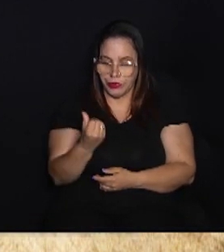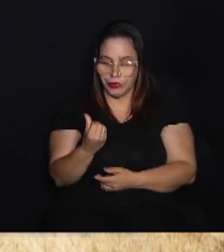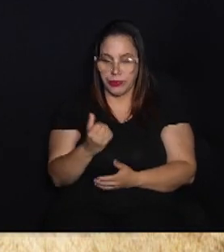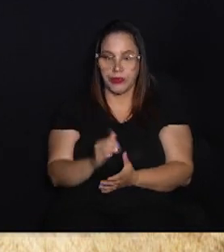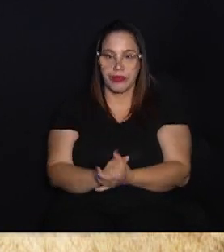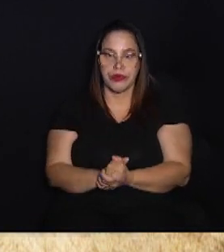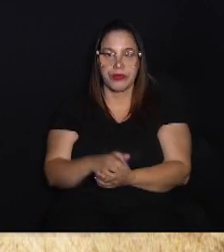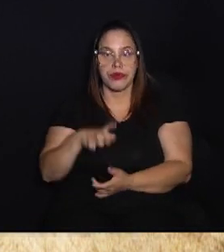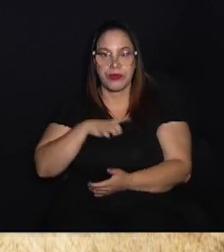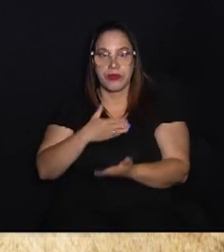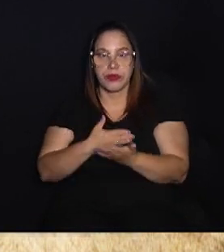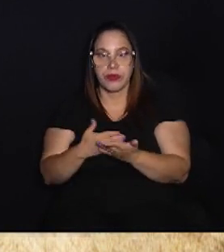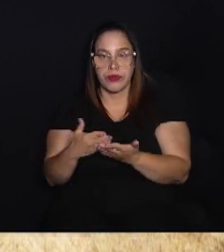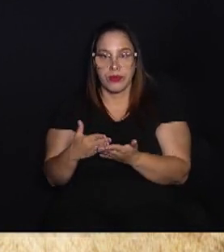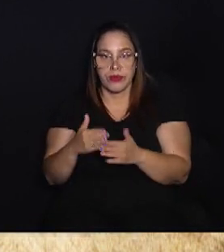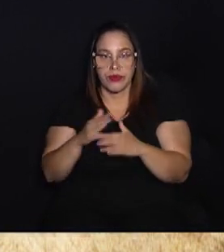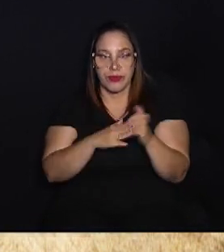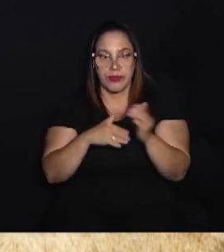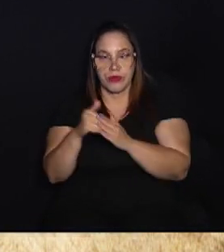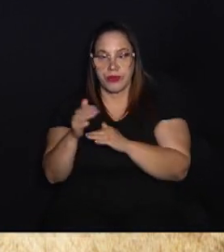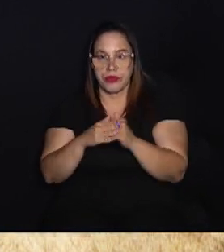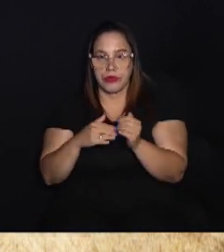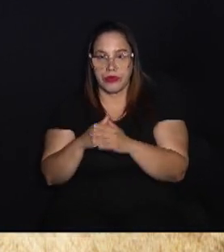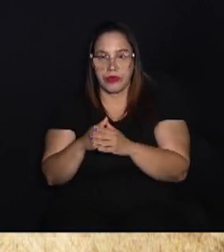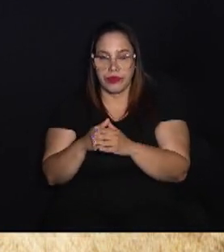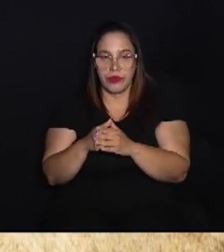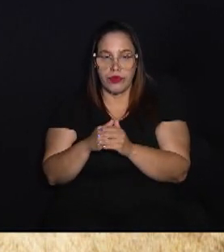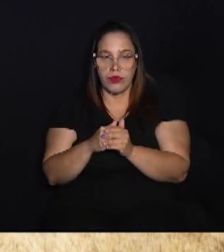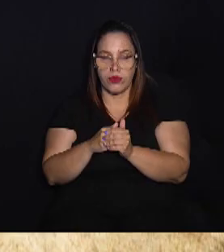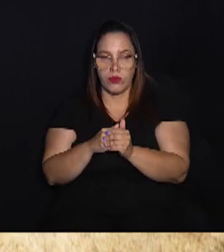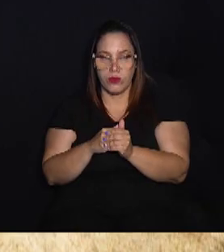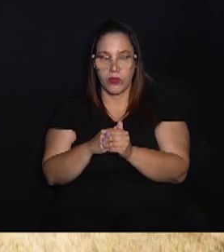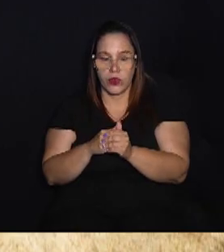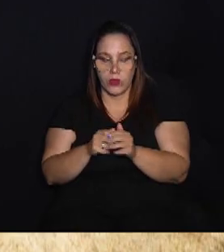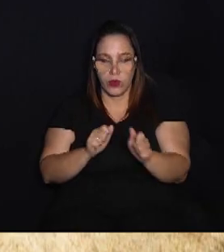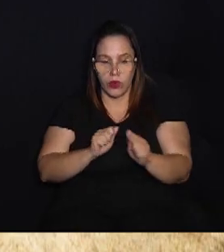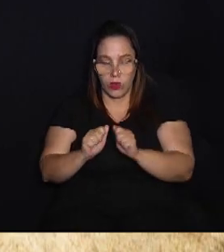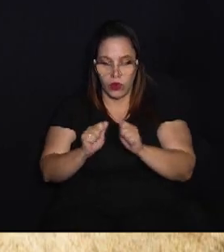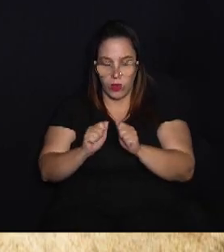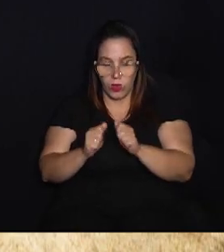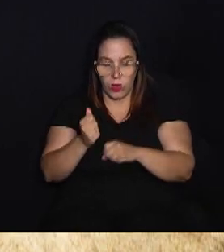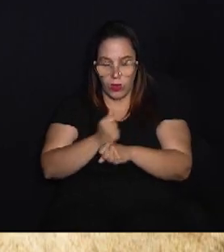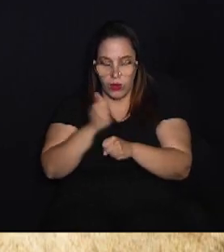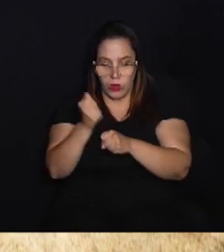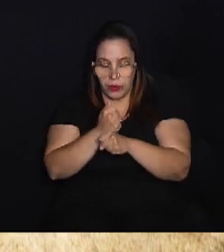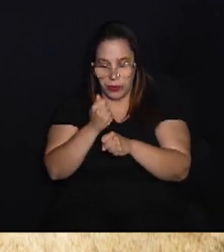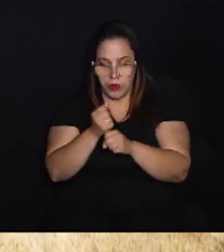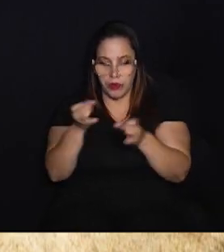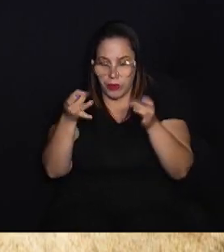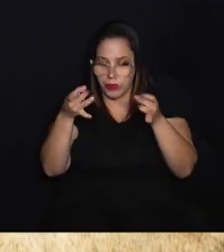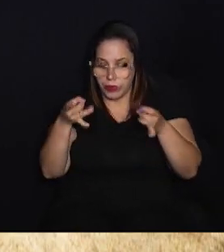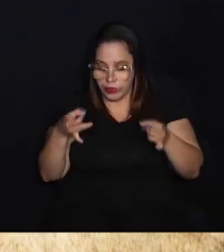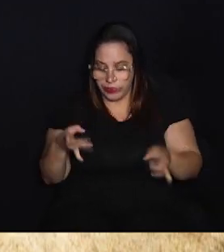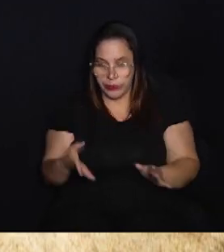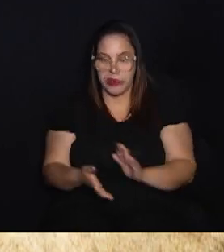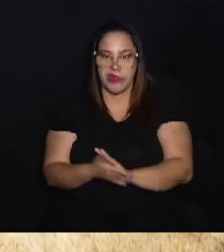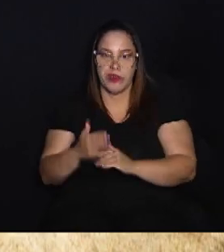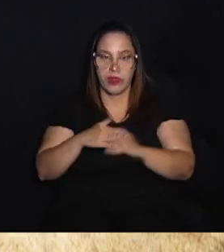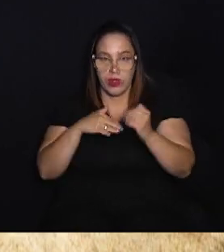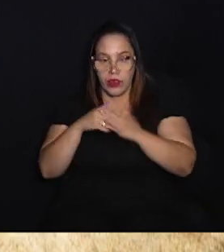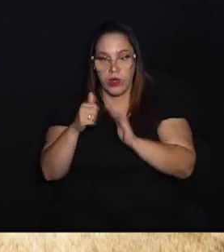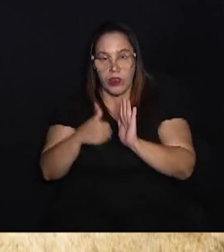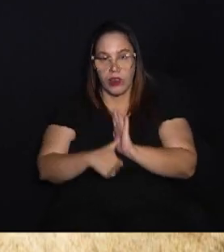1986, tiveram início as atividades do Laboratório de Conservação e Restauro, especializado no tratamento